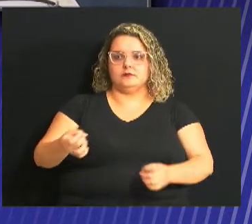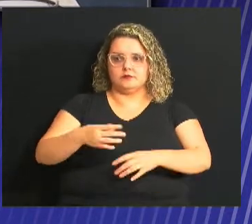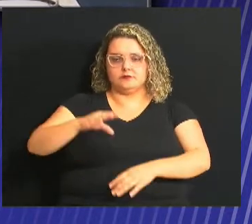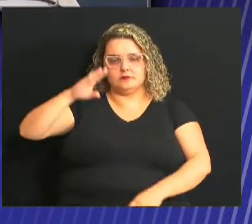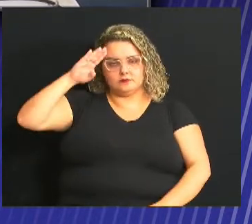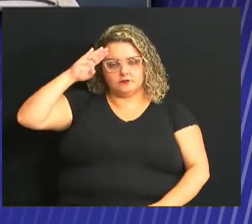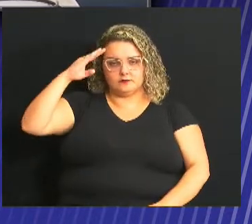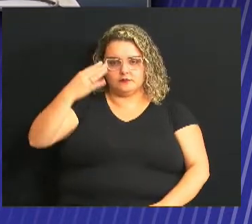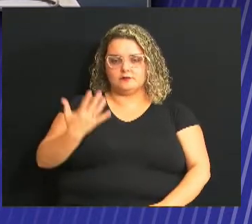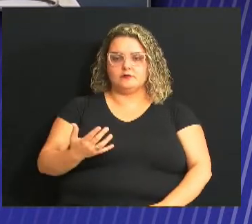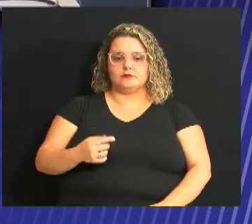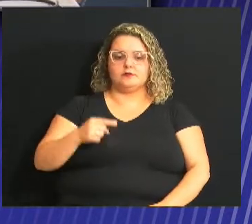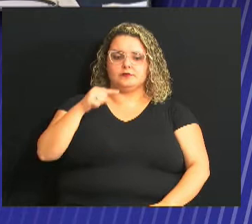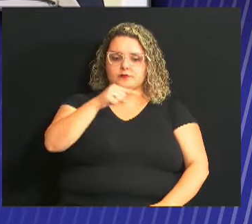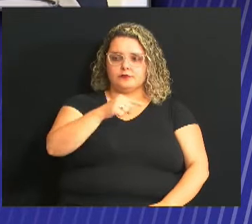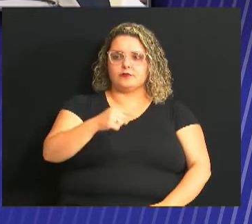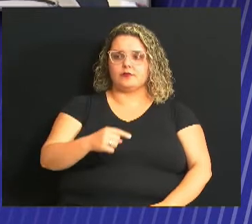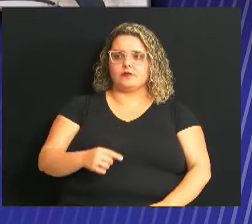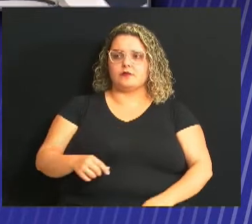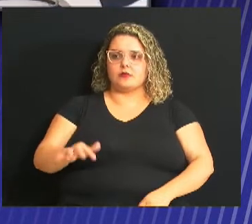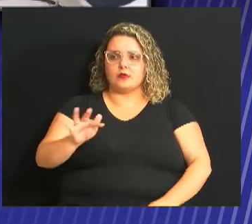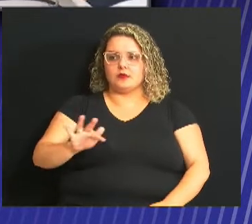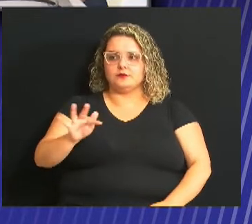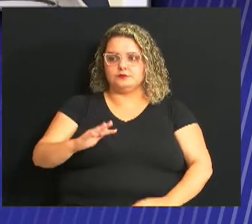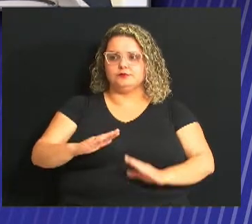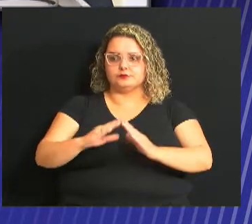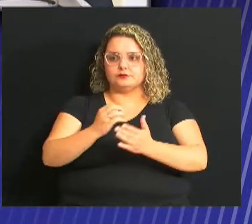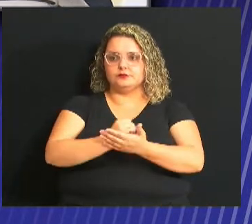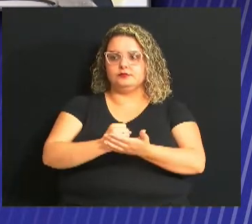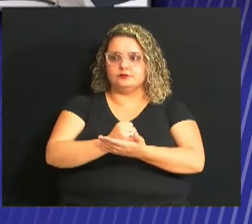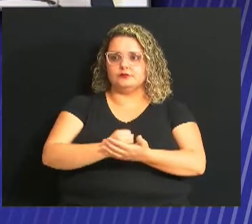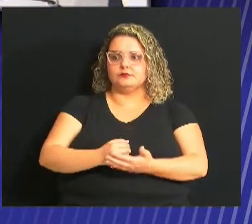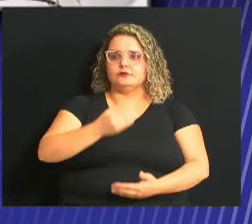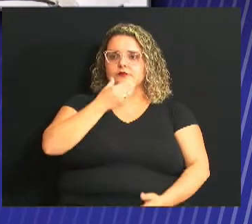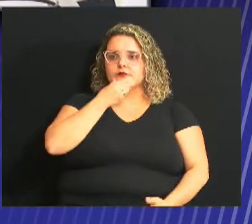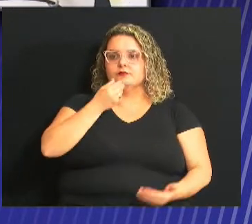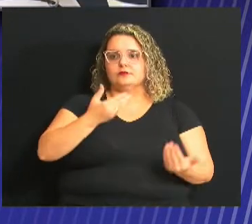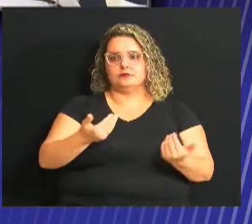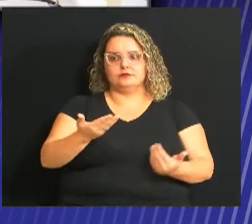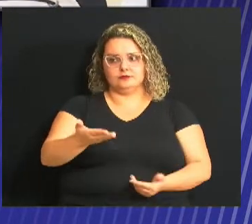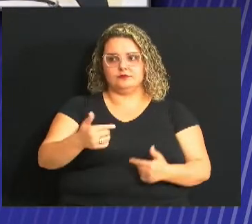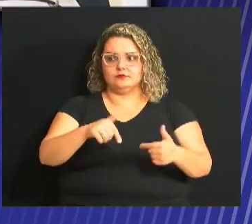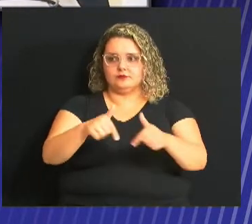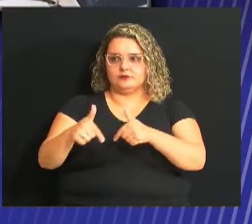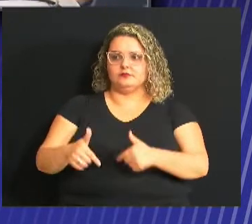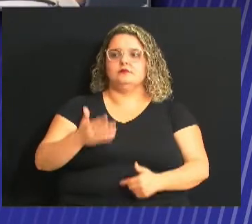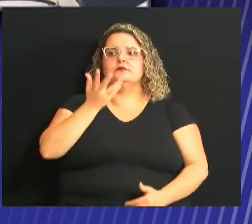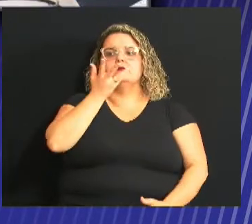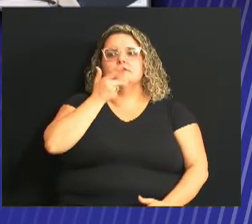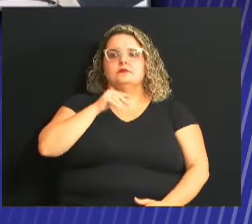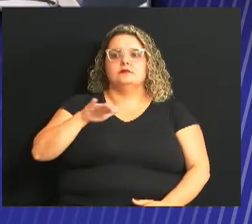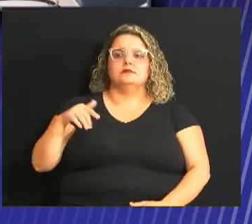naquela região, e esse rapaz sempre trabalhou em prol das nossas crianças lá.